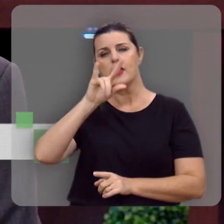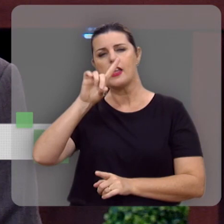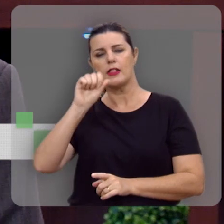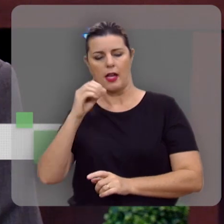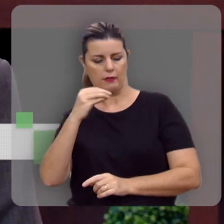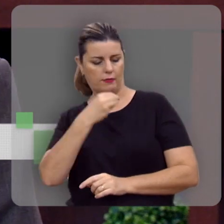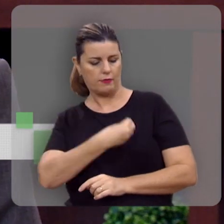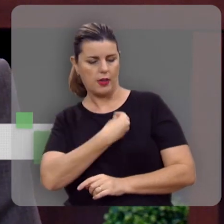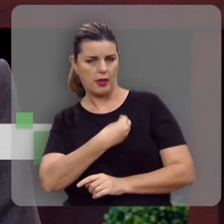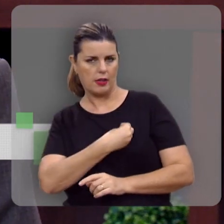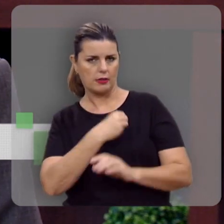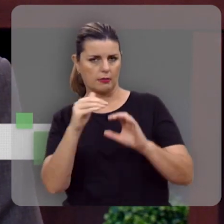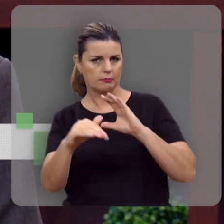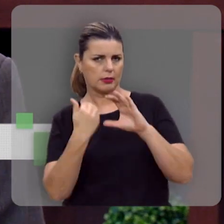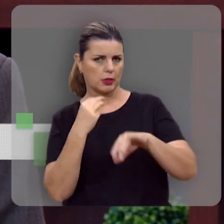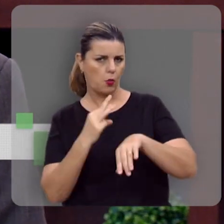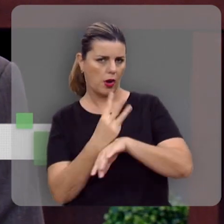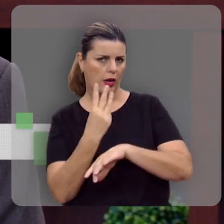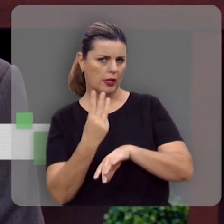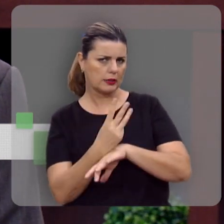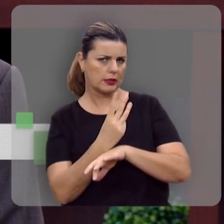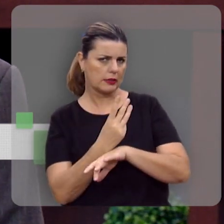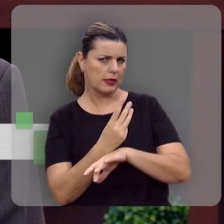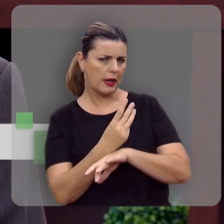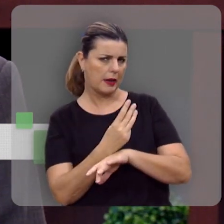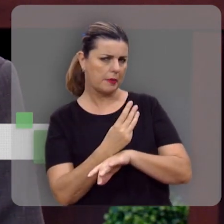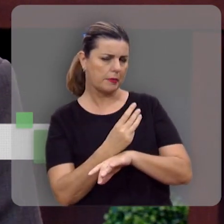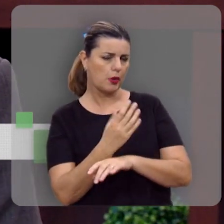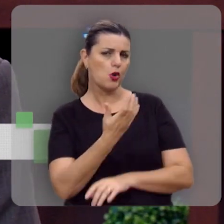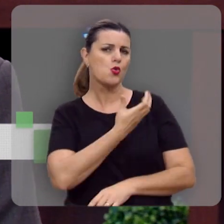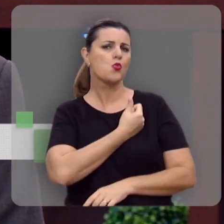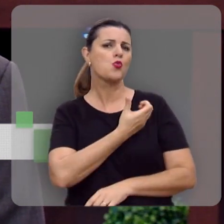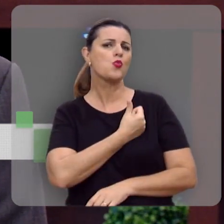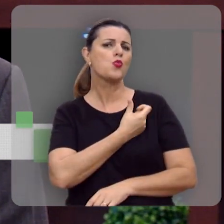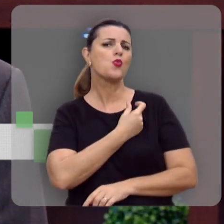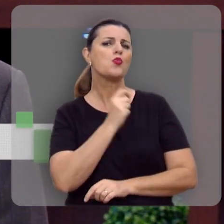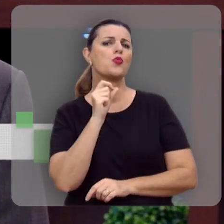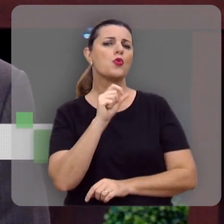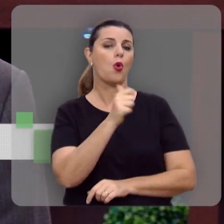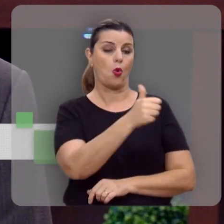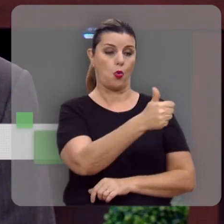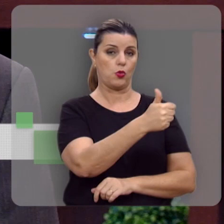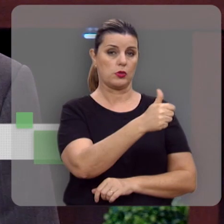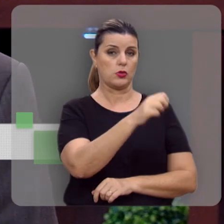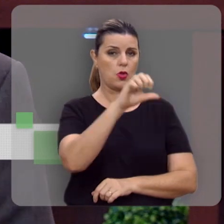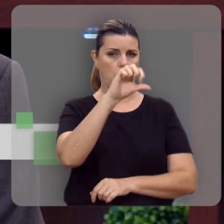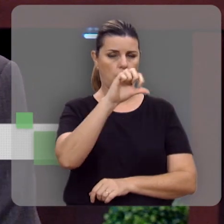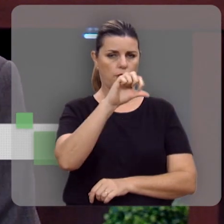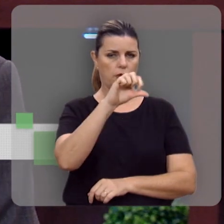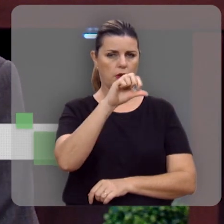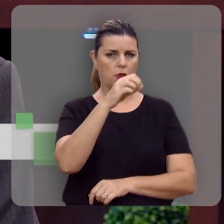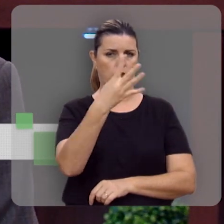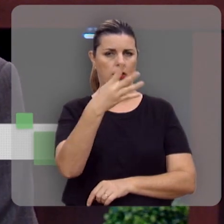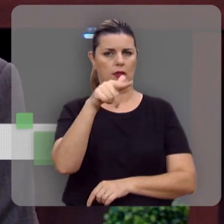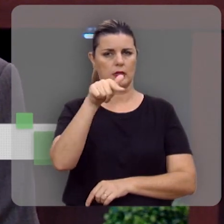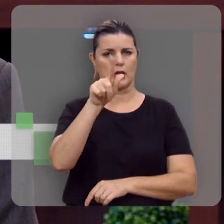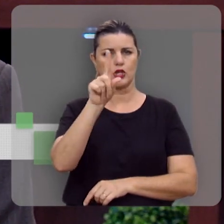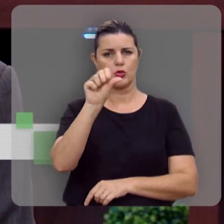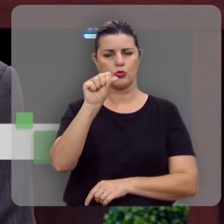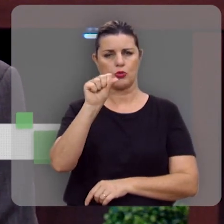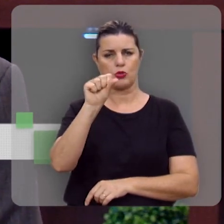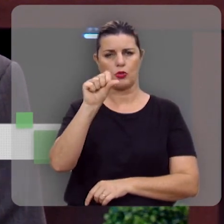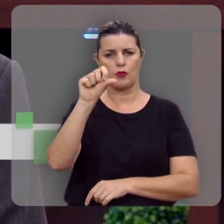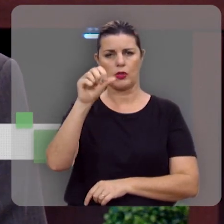WhatsApp do programa Verdade e Vida. Basta você encaminhar para o telefone código de área 11